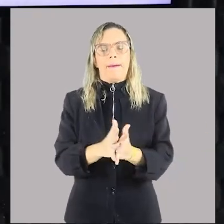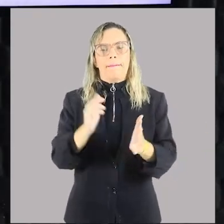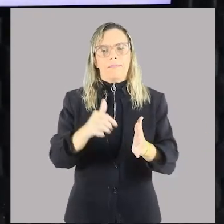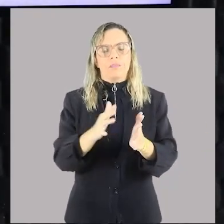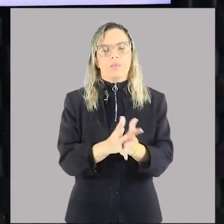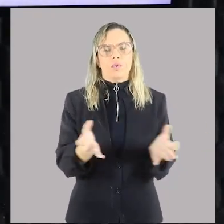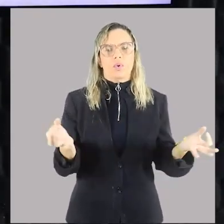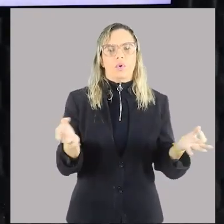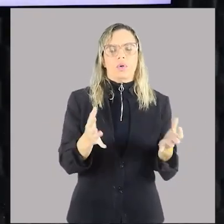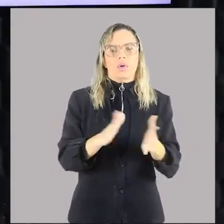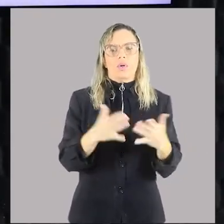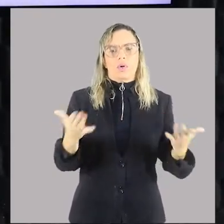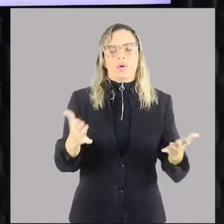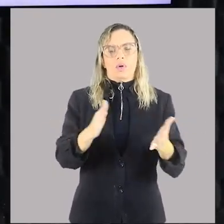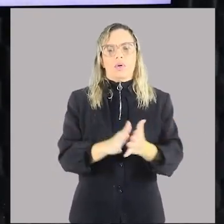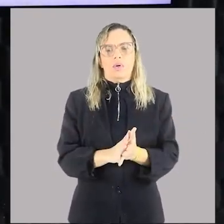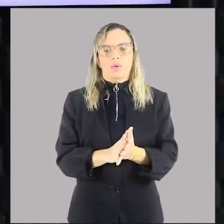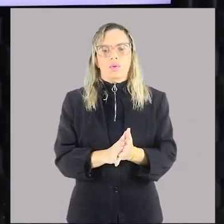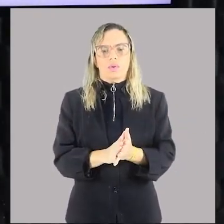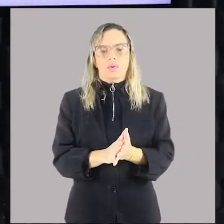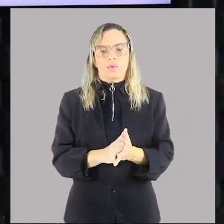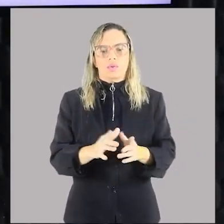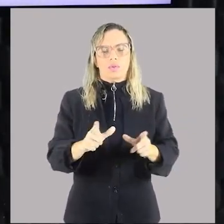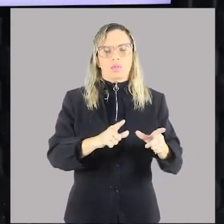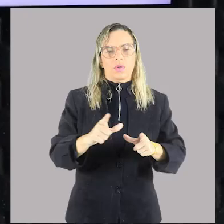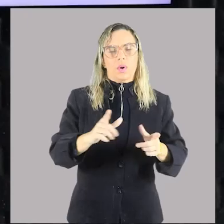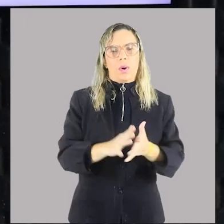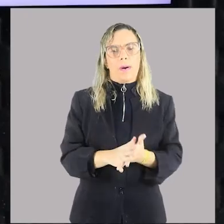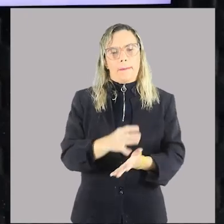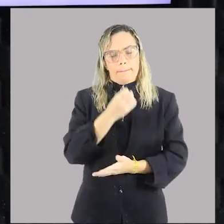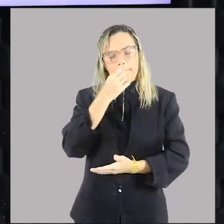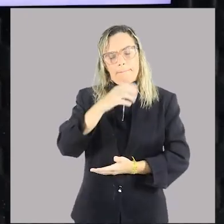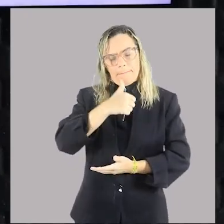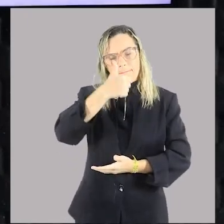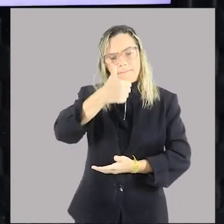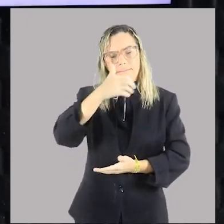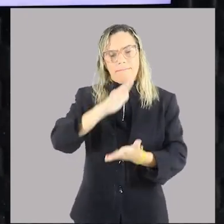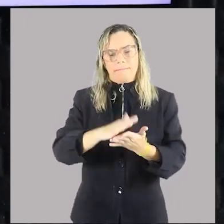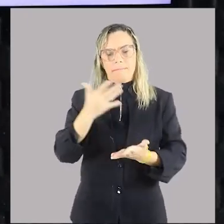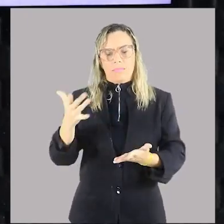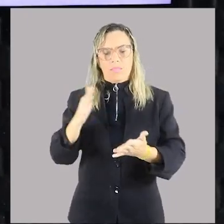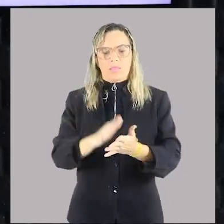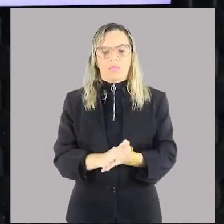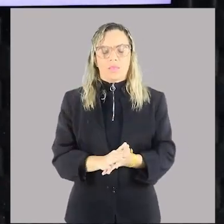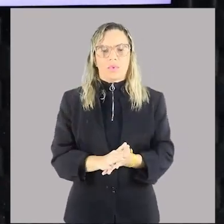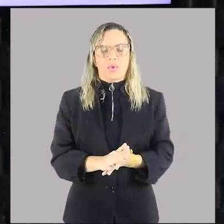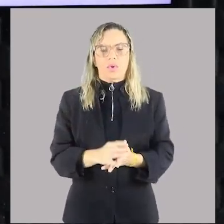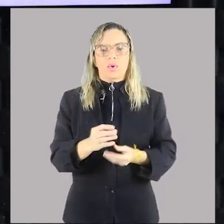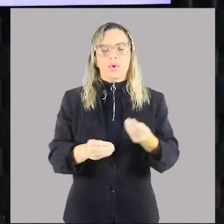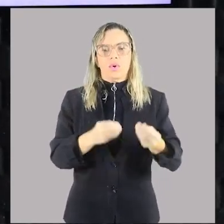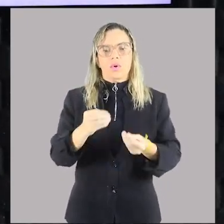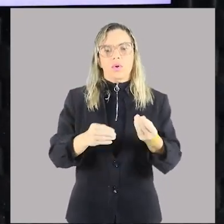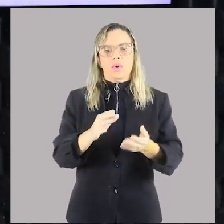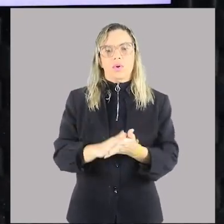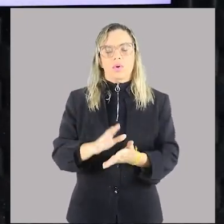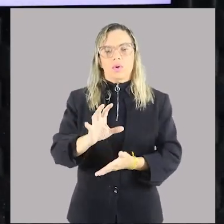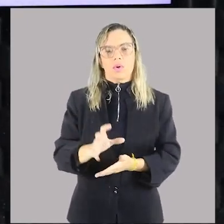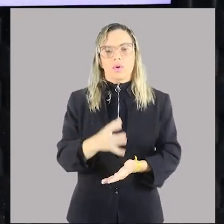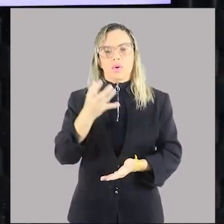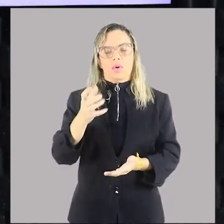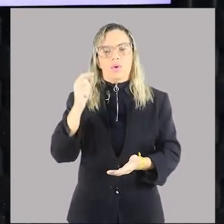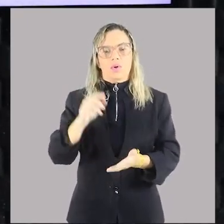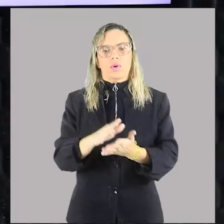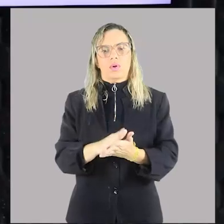eficiência. Se tivéssemos uma administração pública centralizada, por exemplo, como ocorre nos estados